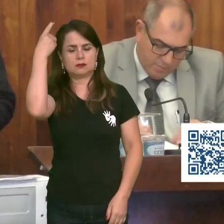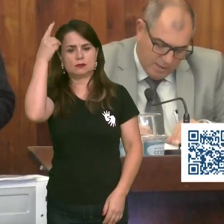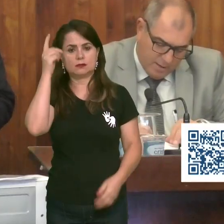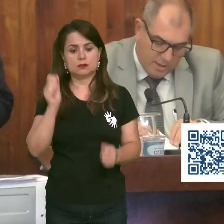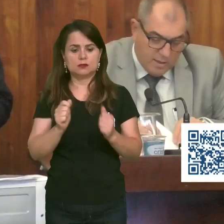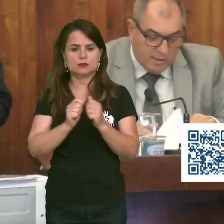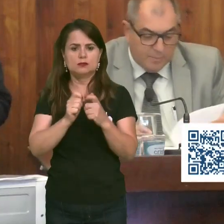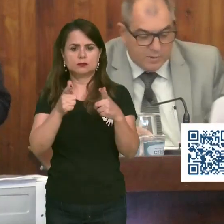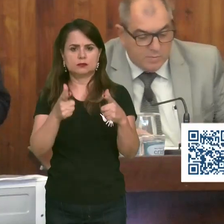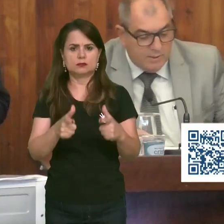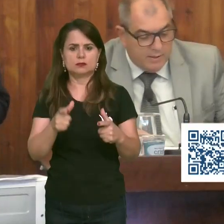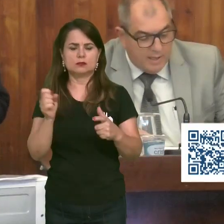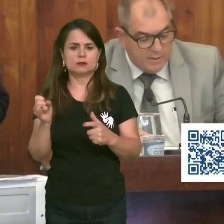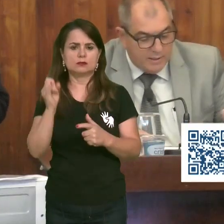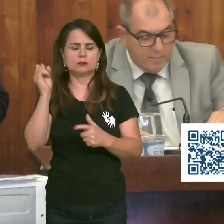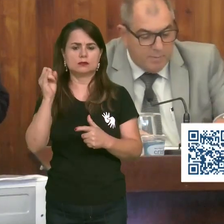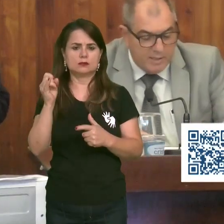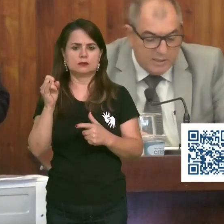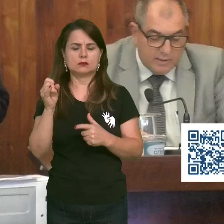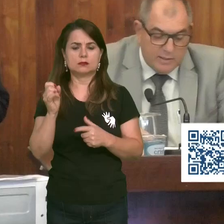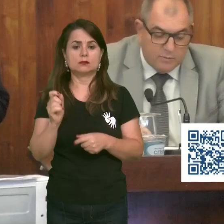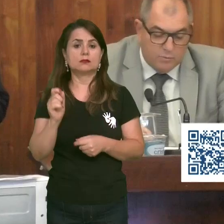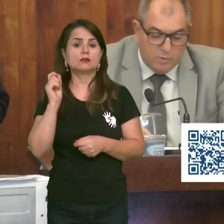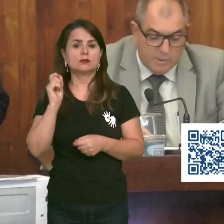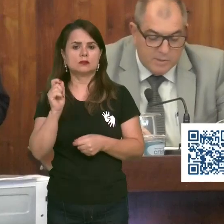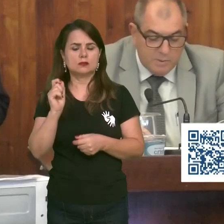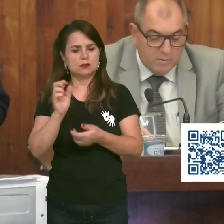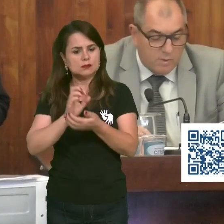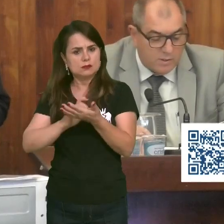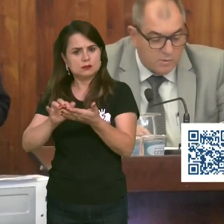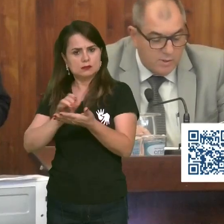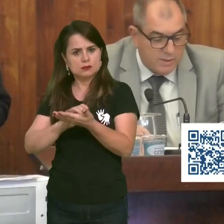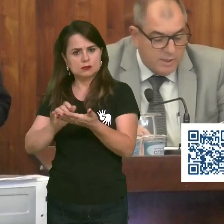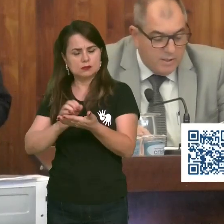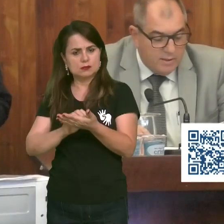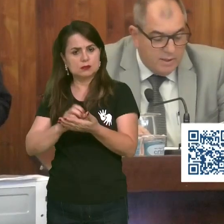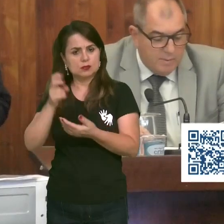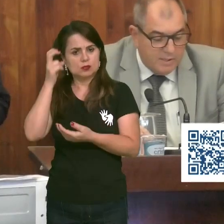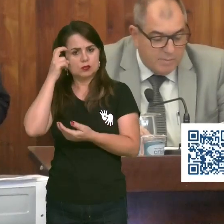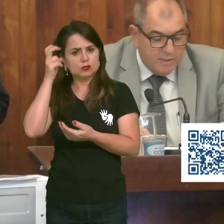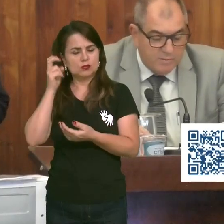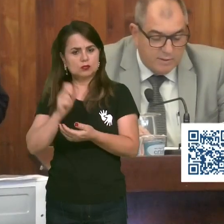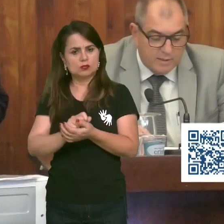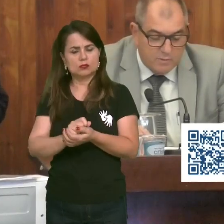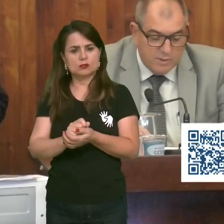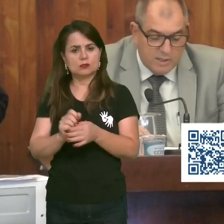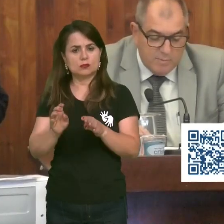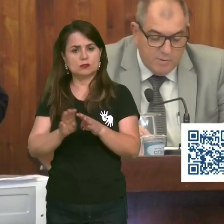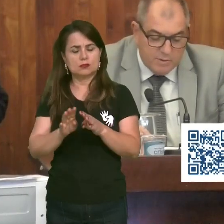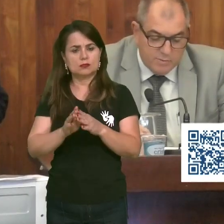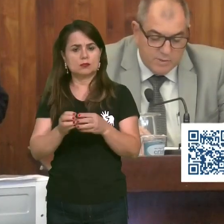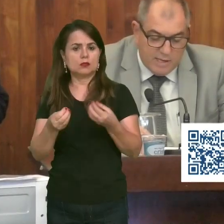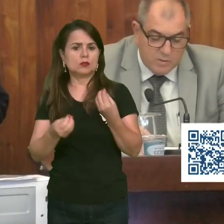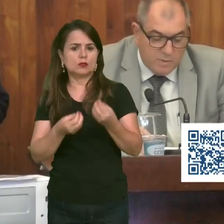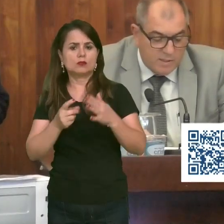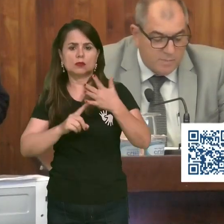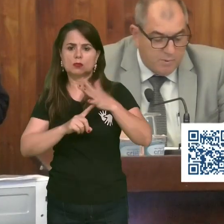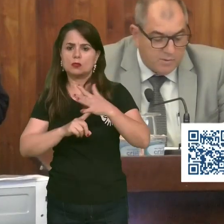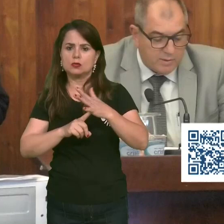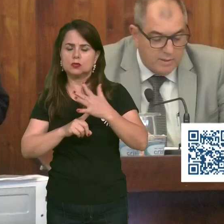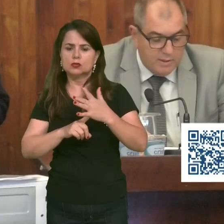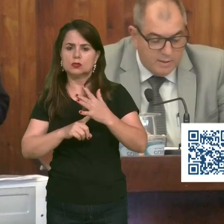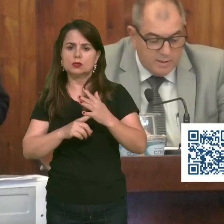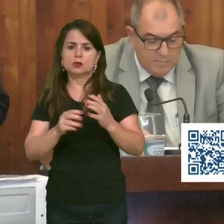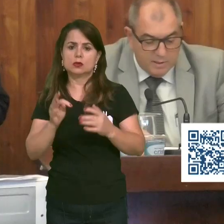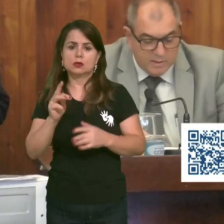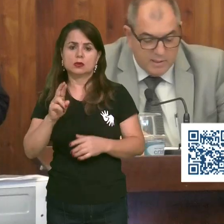competentes informar da possibilidade de equipar Secretaria de Cultura e batimento com ações de remanejamento de tratores e caminhões usados parece